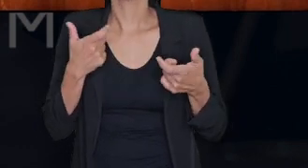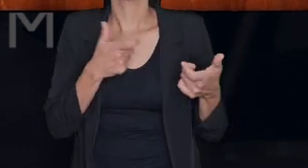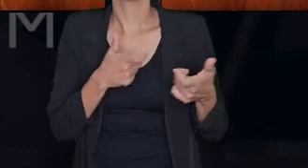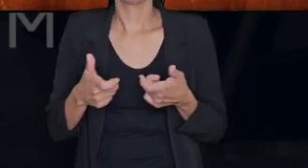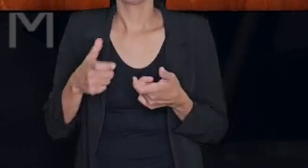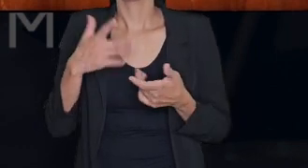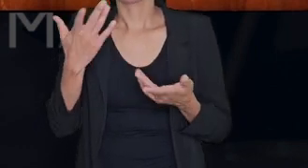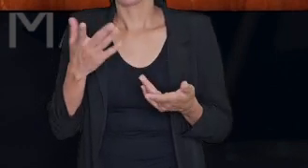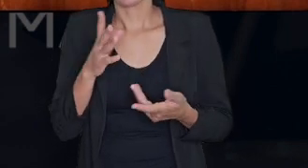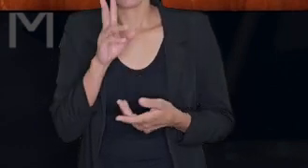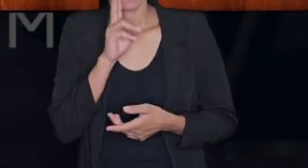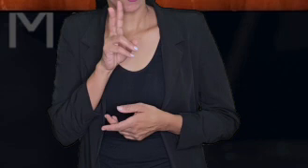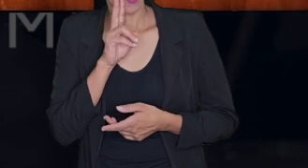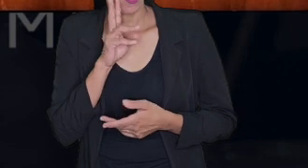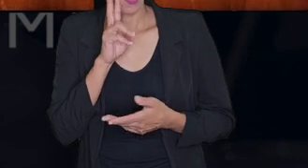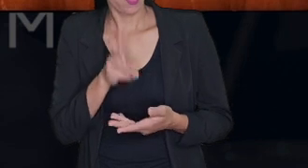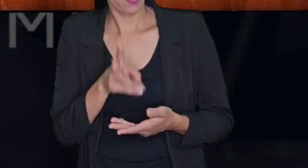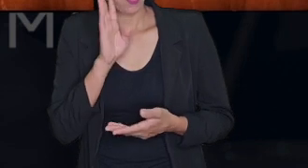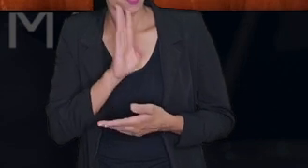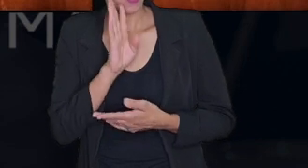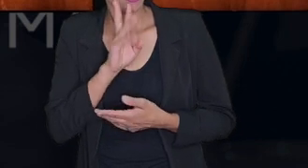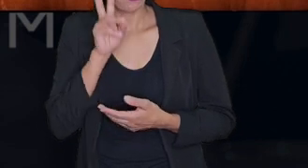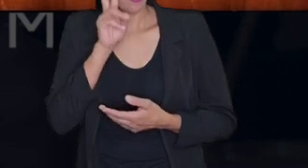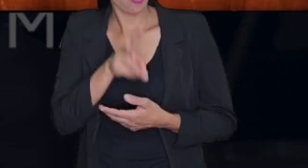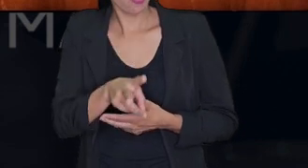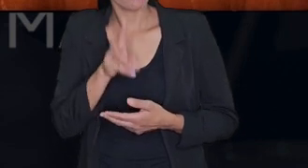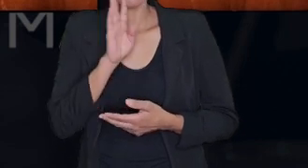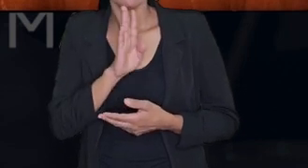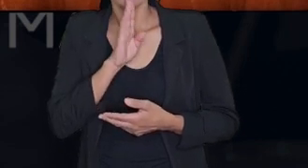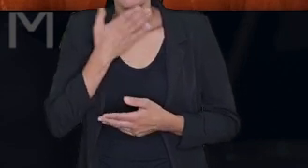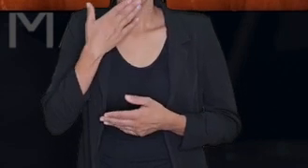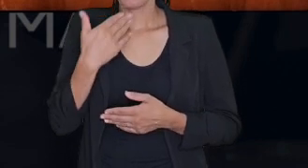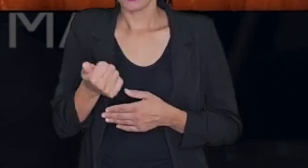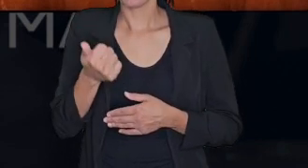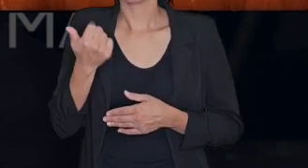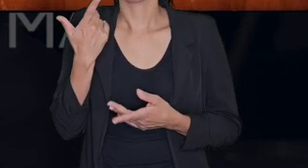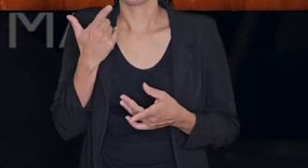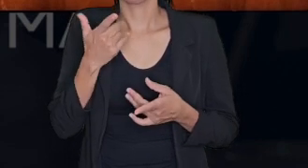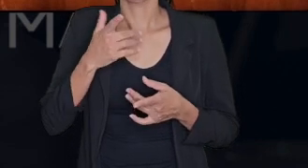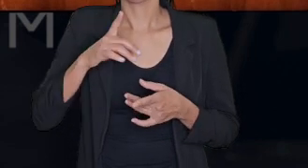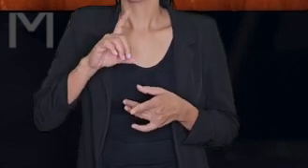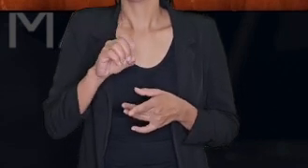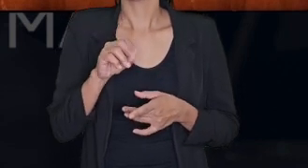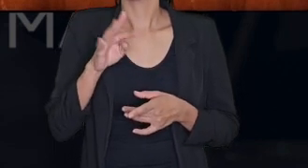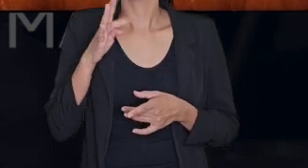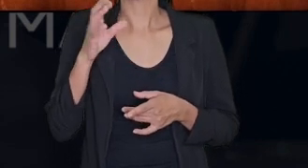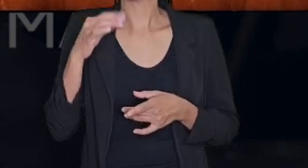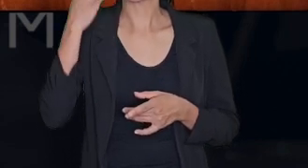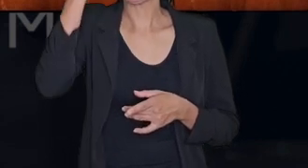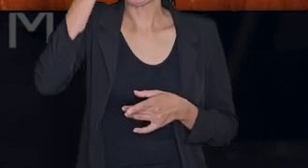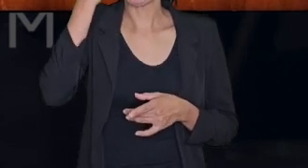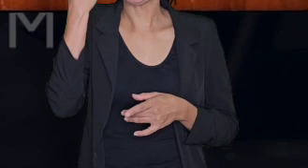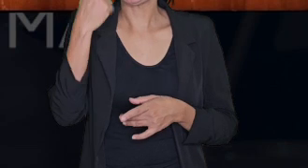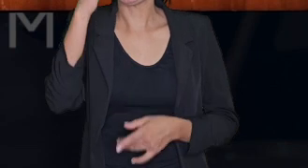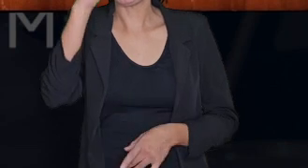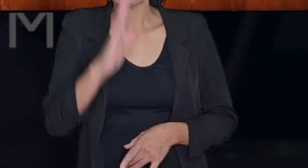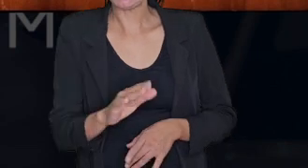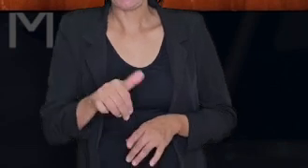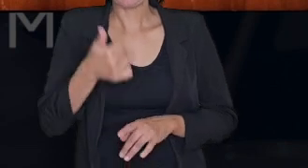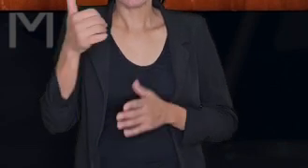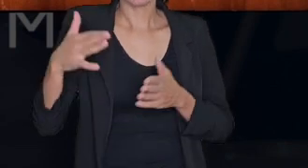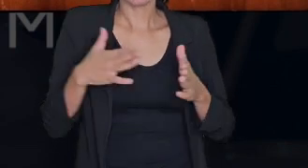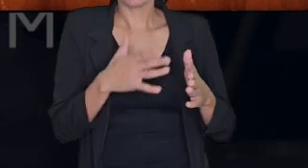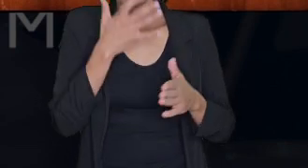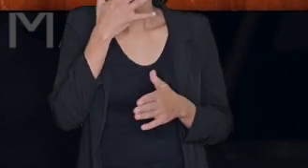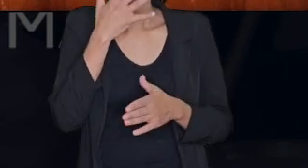Fazenda Nacional, estadual, o que for, tá beleza? Agora, olha que bacana. Os melhores doutrinadores do Brasil, na